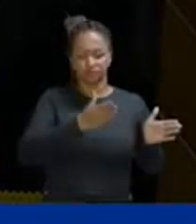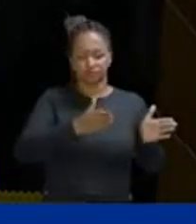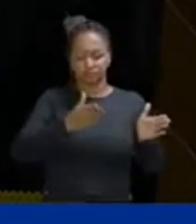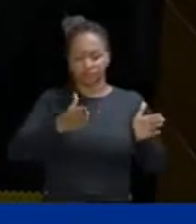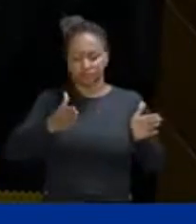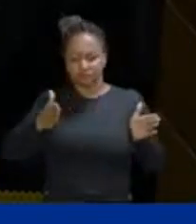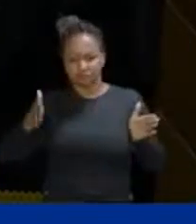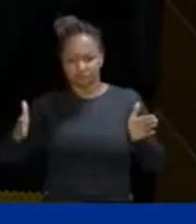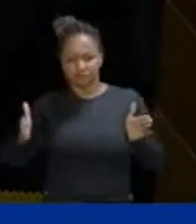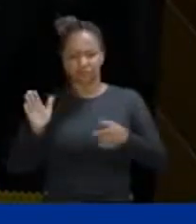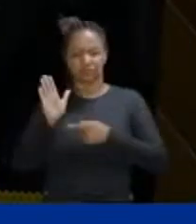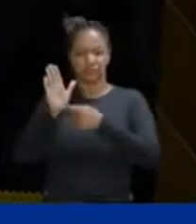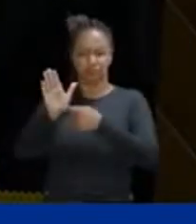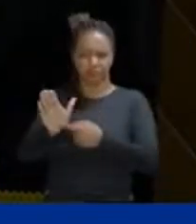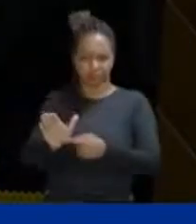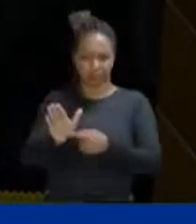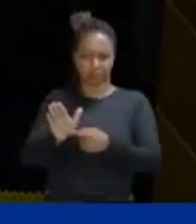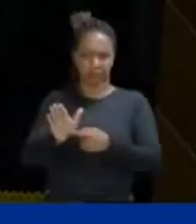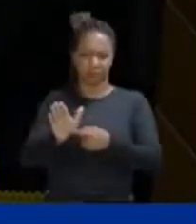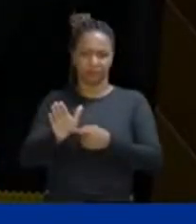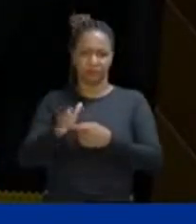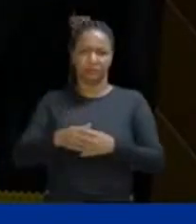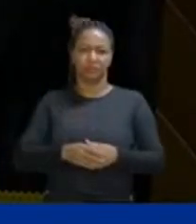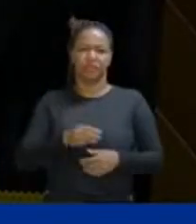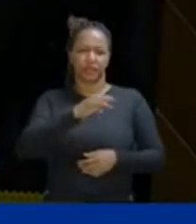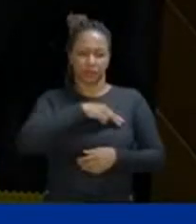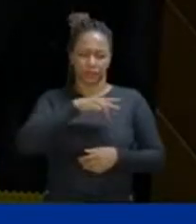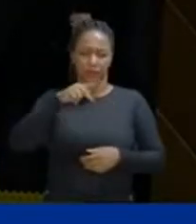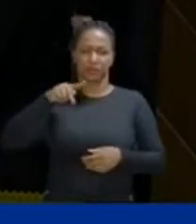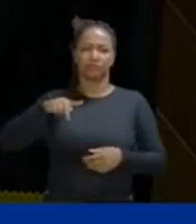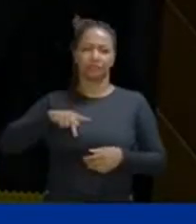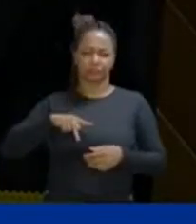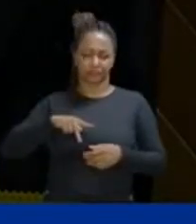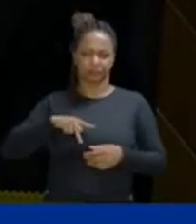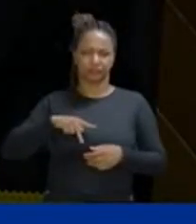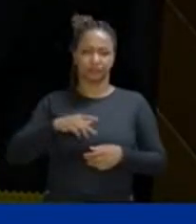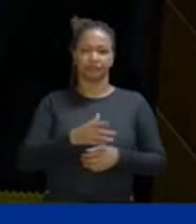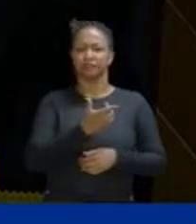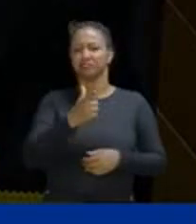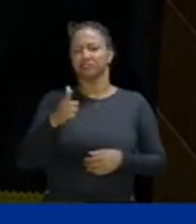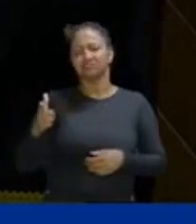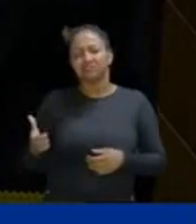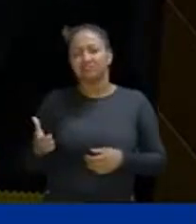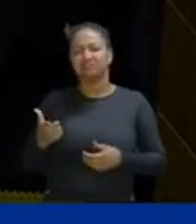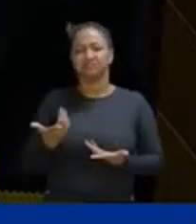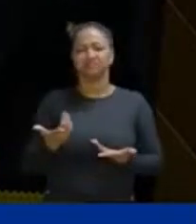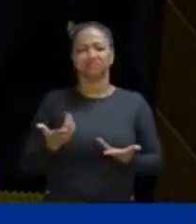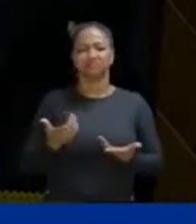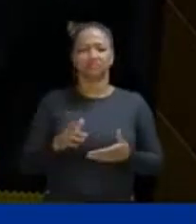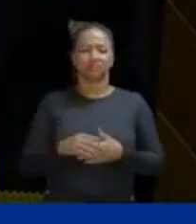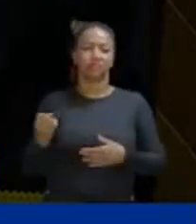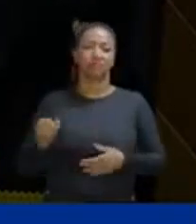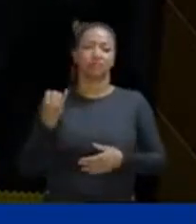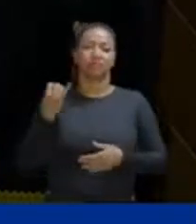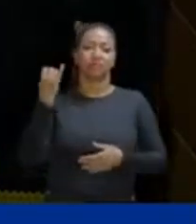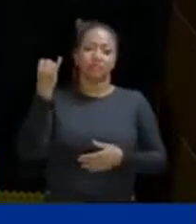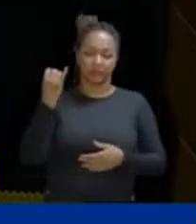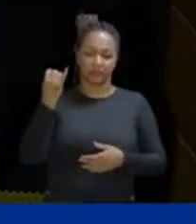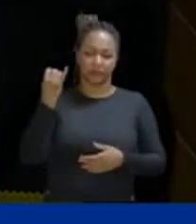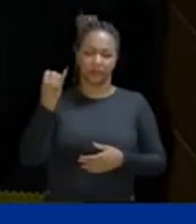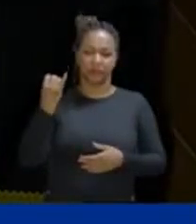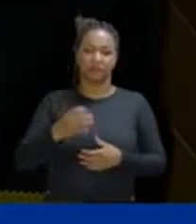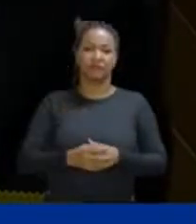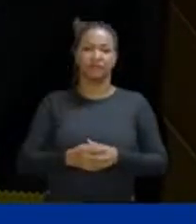cronologia apresentada pelo Ministério Público, não me parece, não é suficiente para